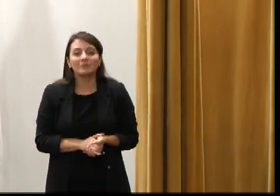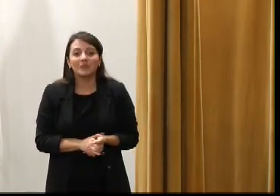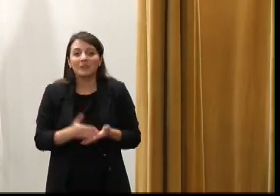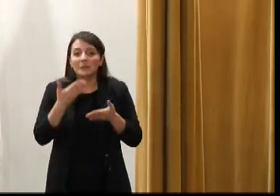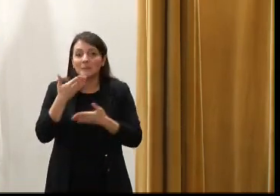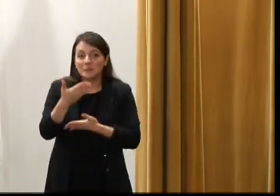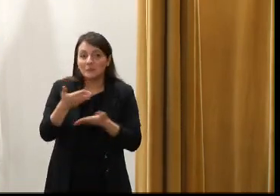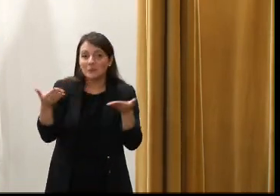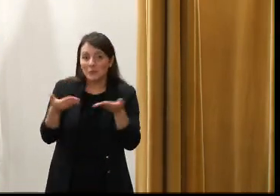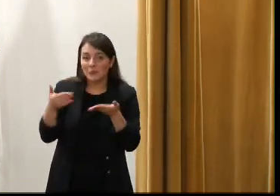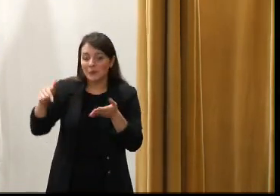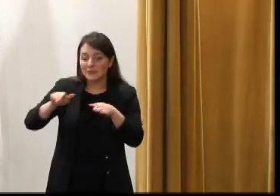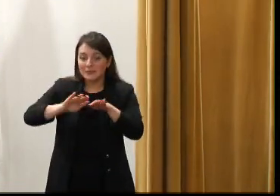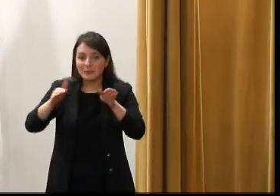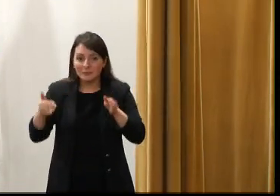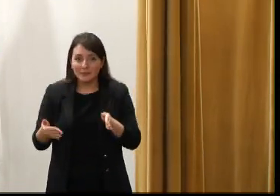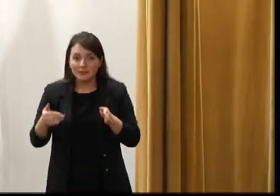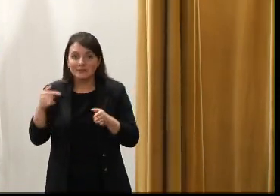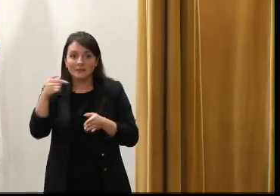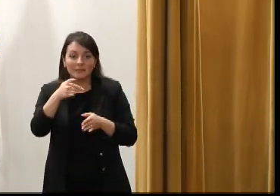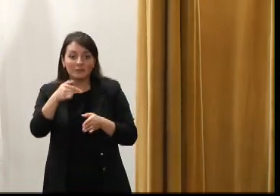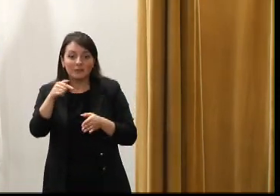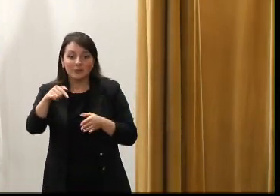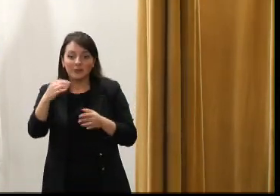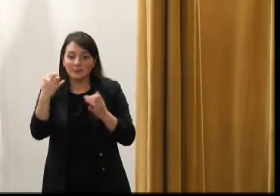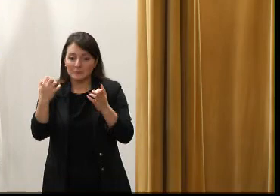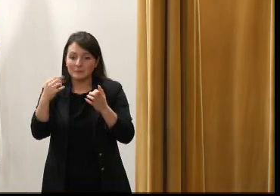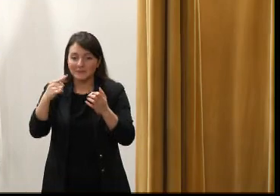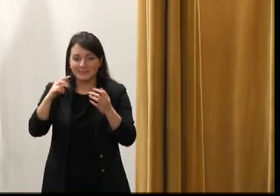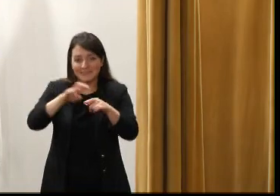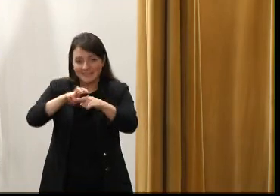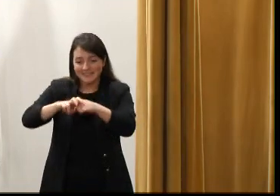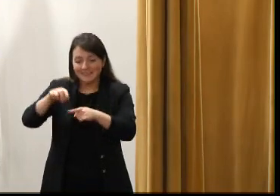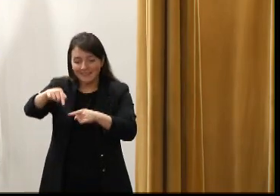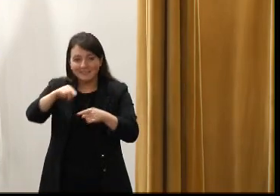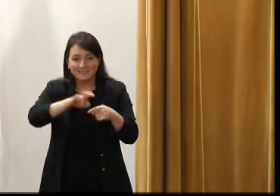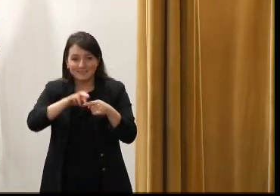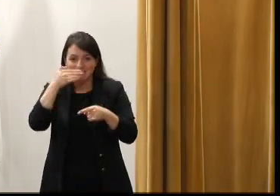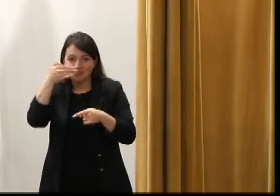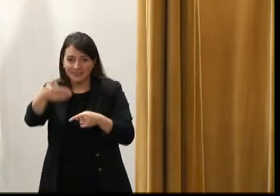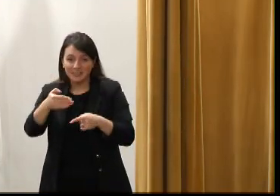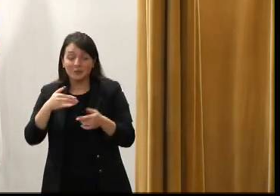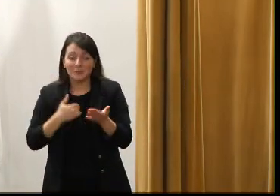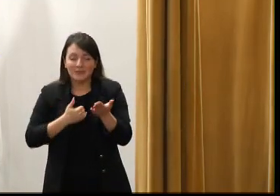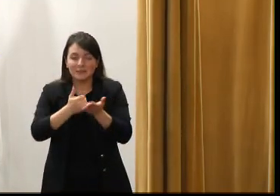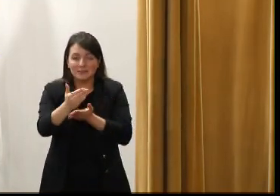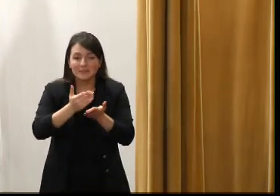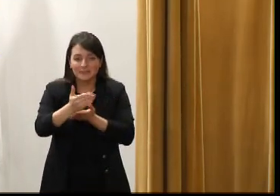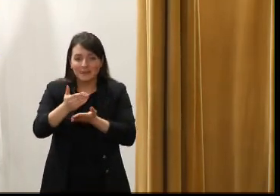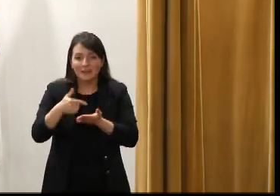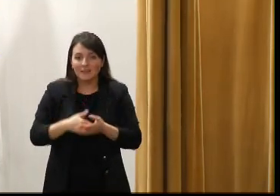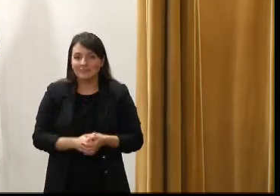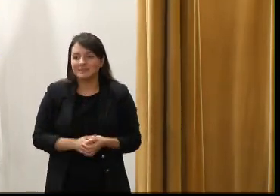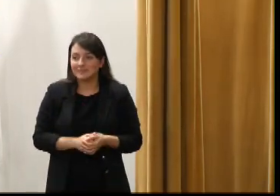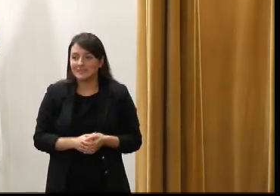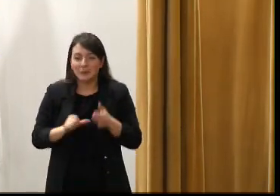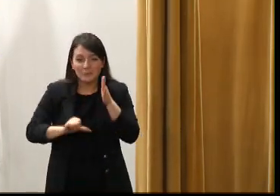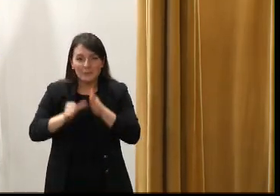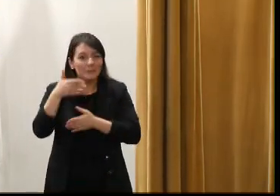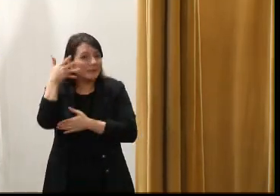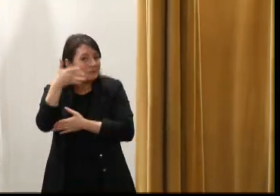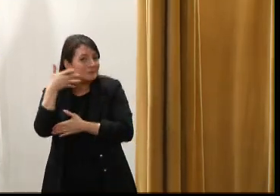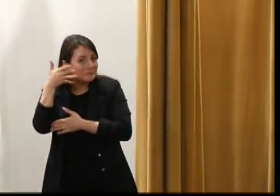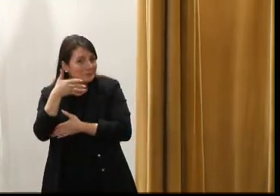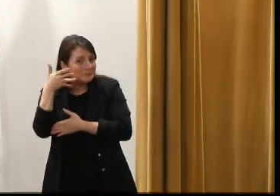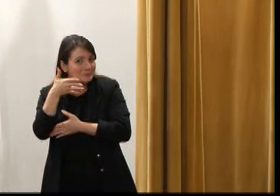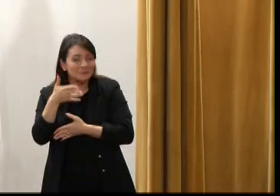Pedimos aos integrantes da mesa que dirijam-se à plateia nos assentos reservados, a fim de darmos início aos trabalhos com a primeira palestra.